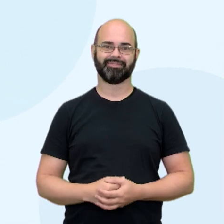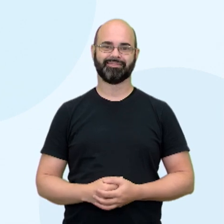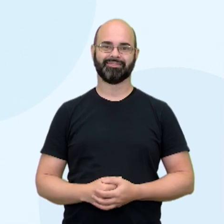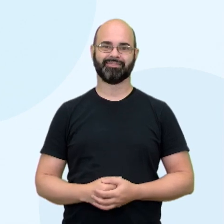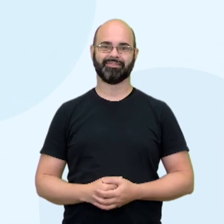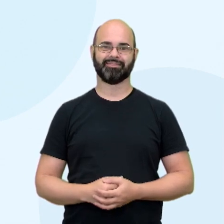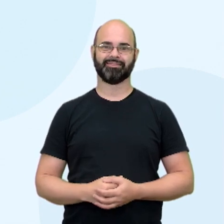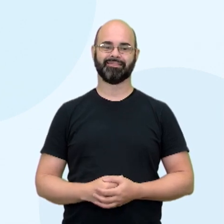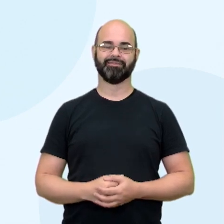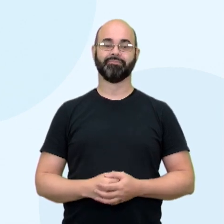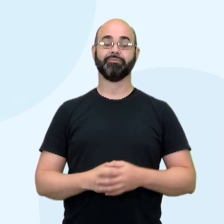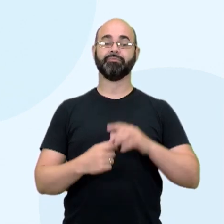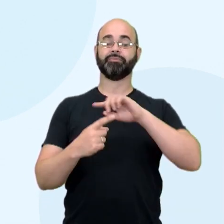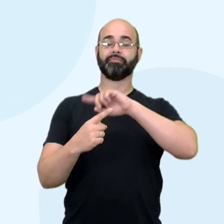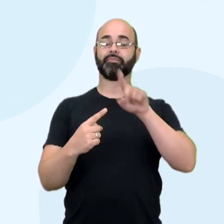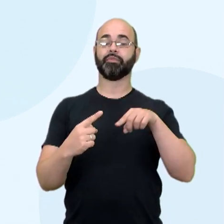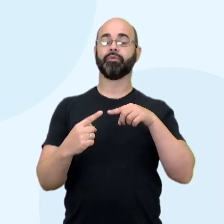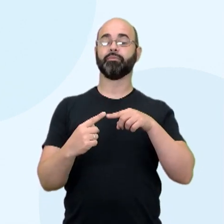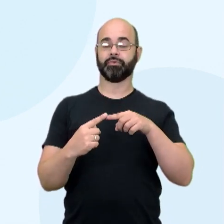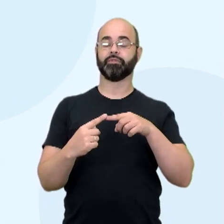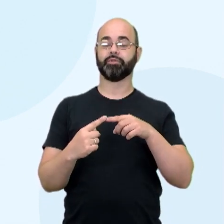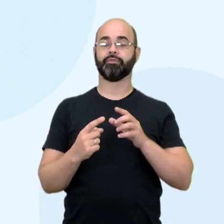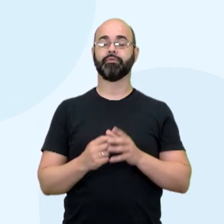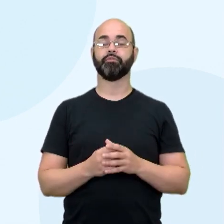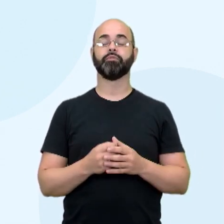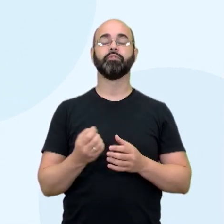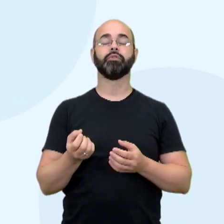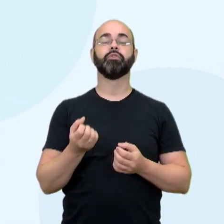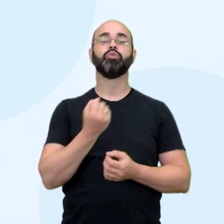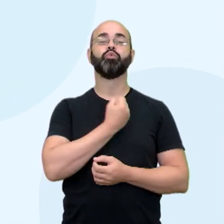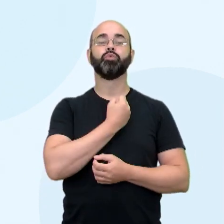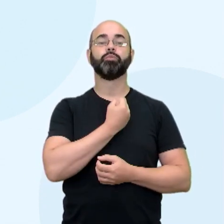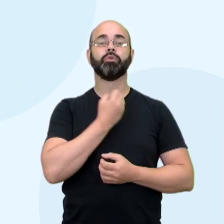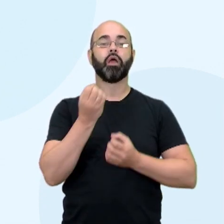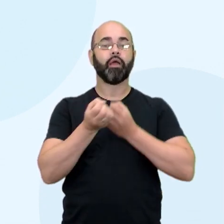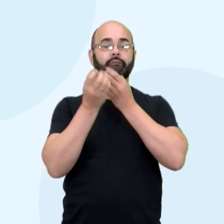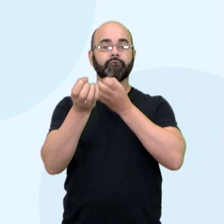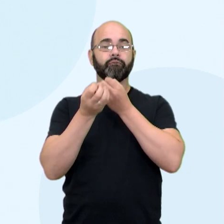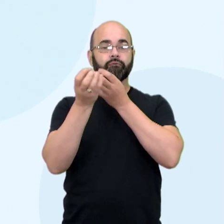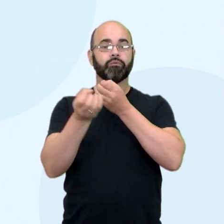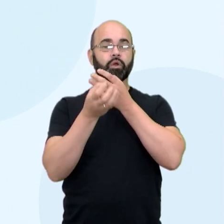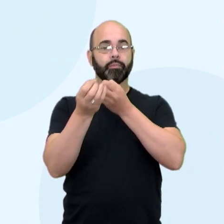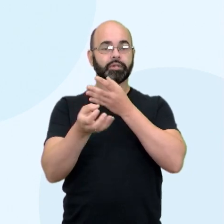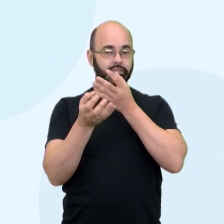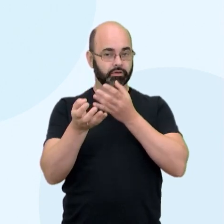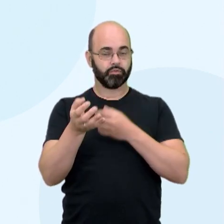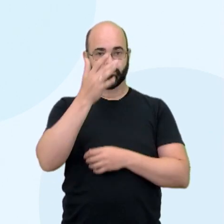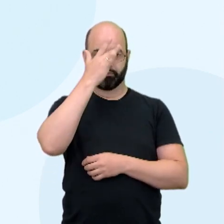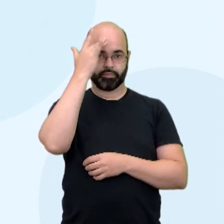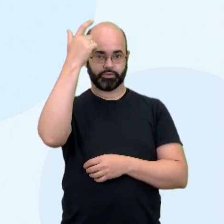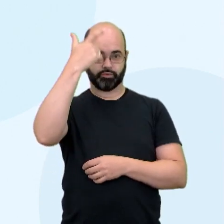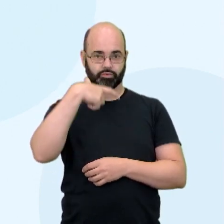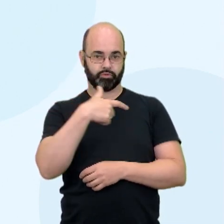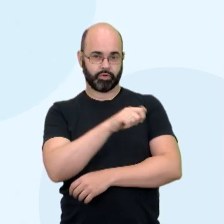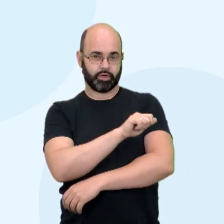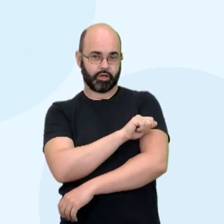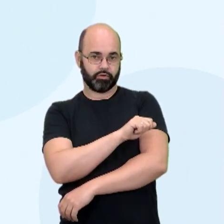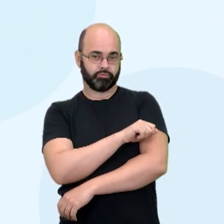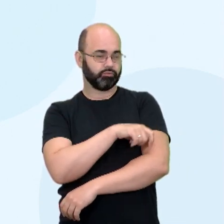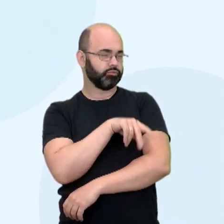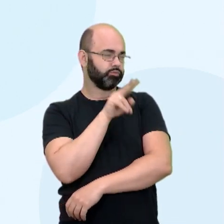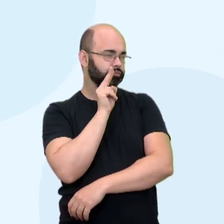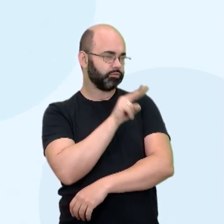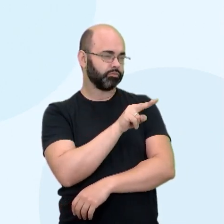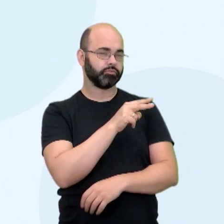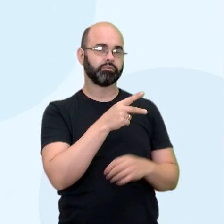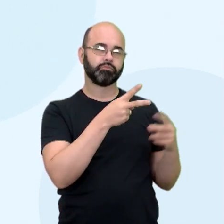é ampliar com dados numéricos o olhar do estudante sobre as populações e as diferentes interações humanas